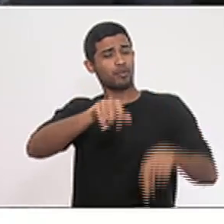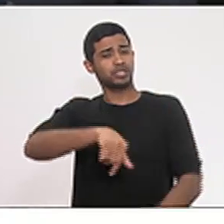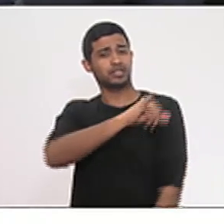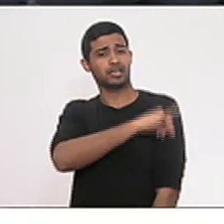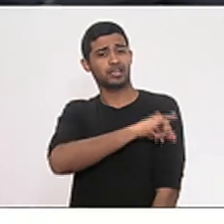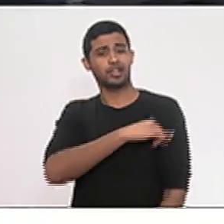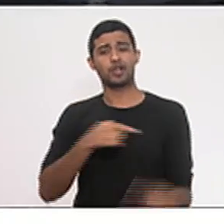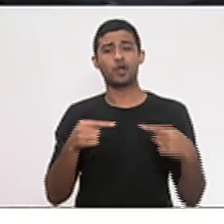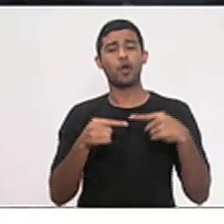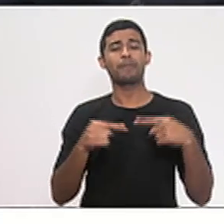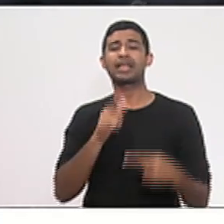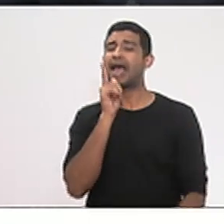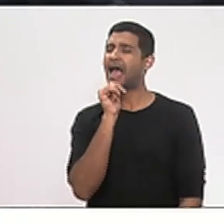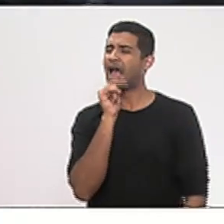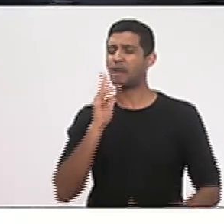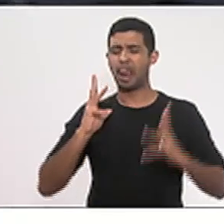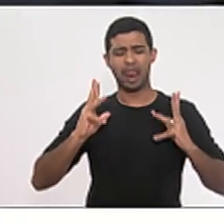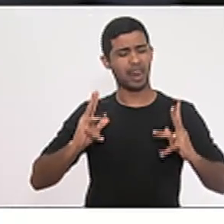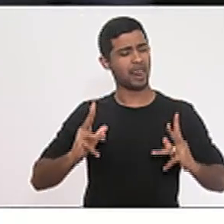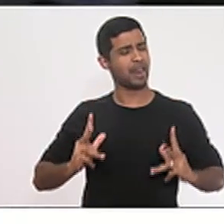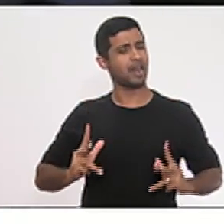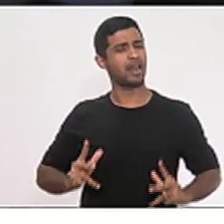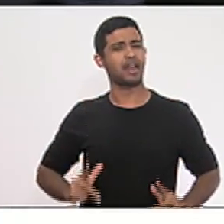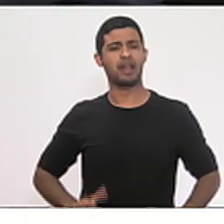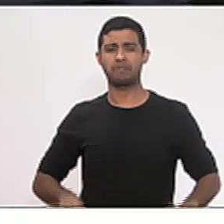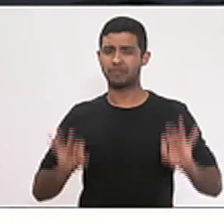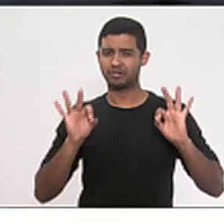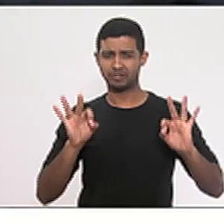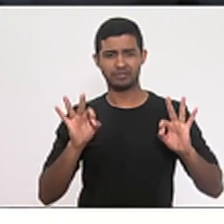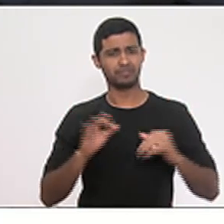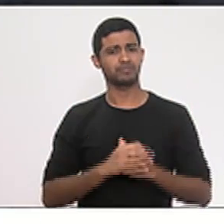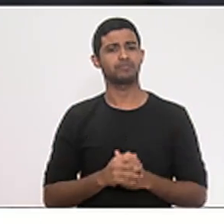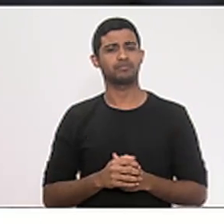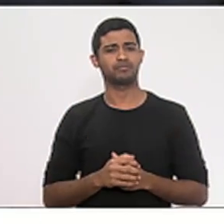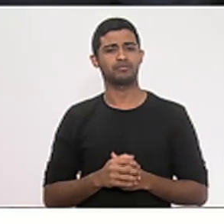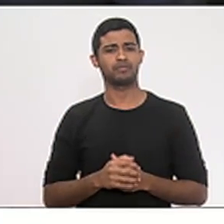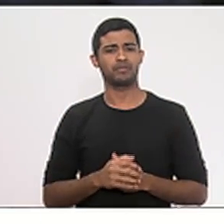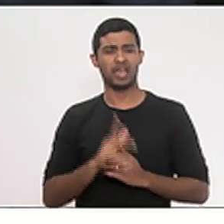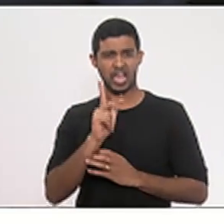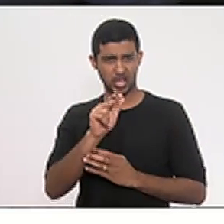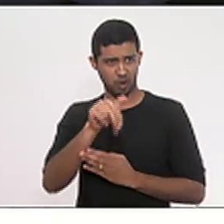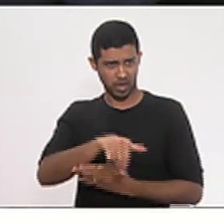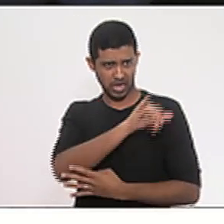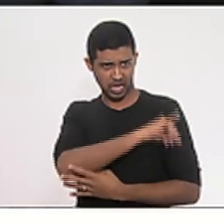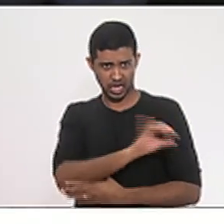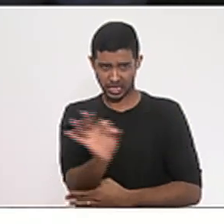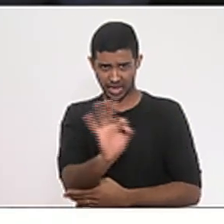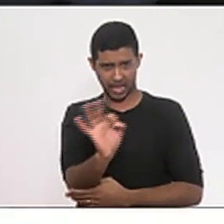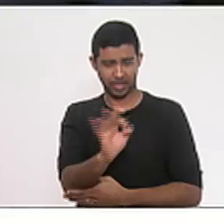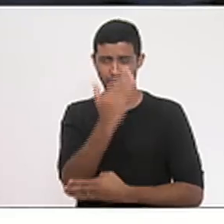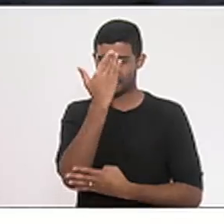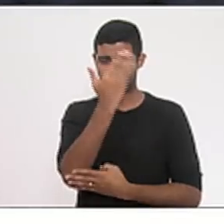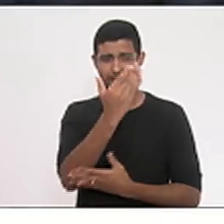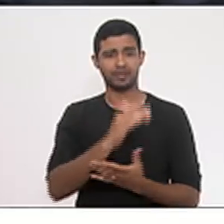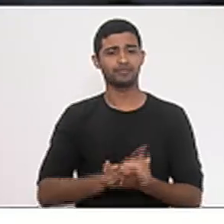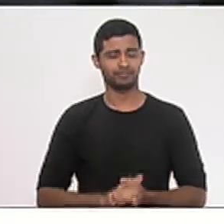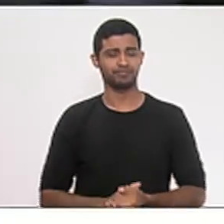uma água de alta qualidade, que não tem lugar no mundo igual a água que sai do Guandu. Muito obrigado.